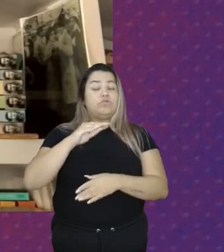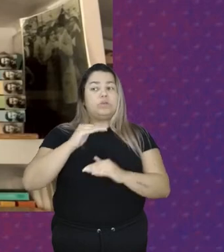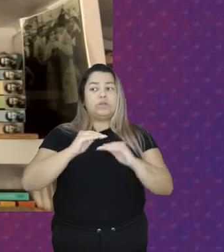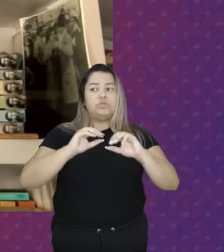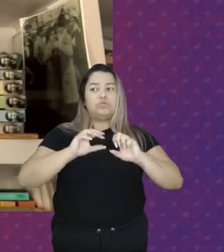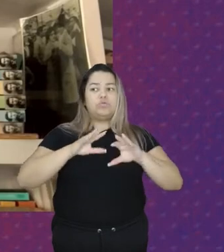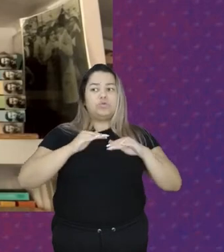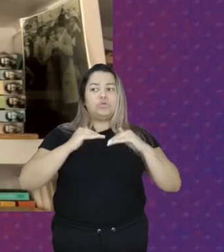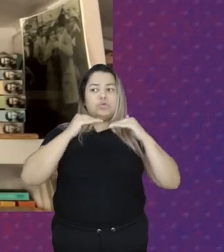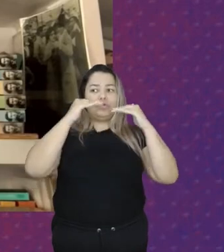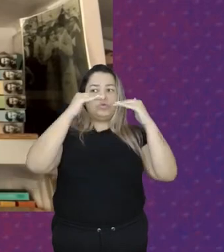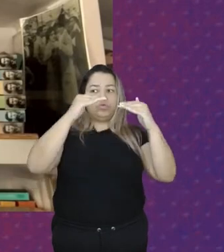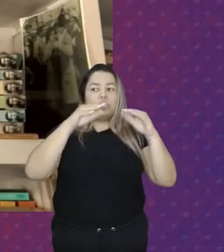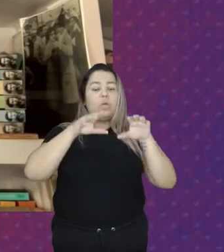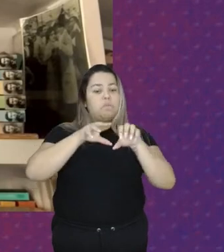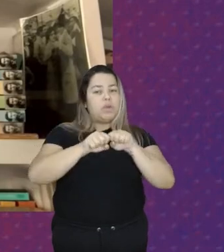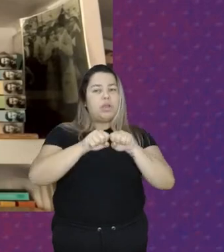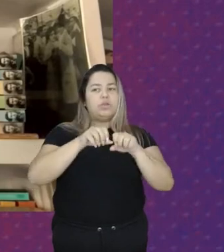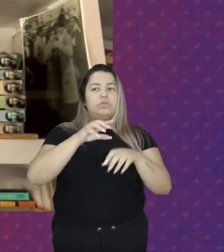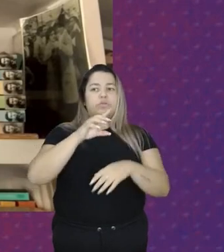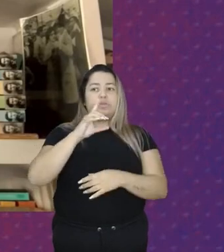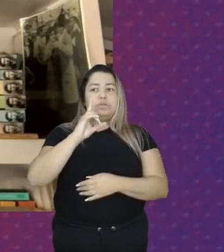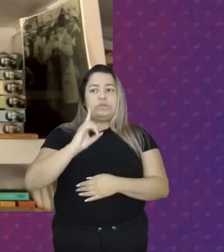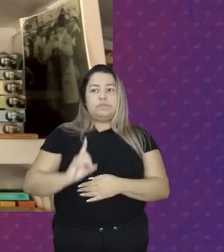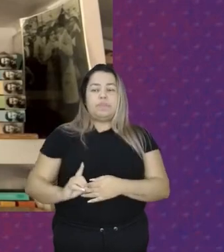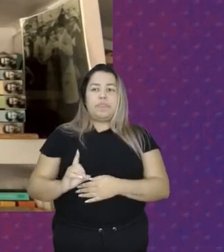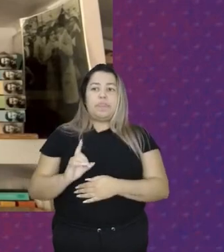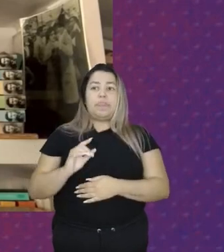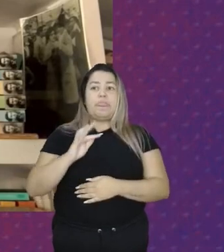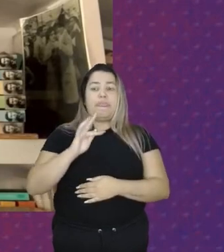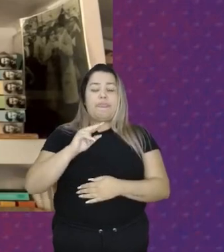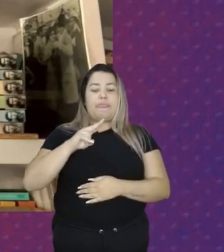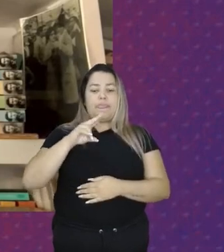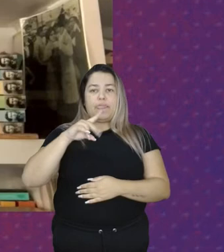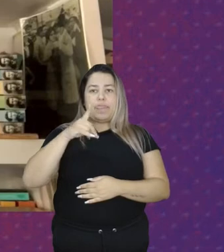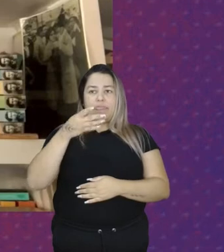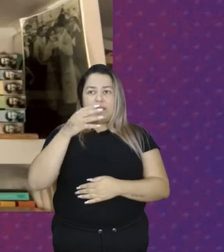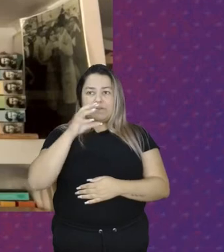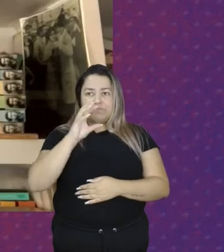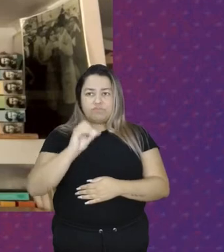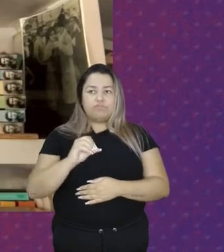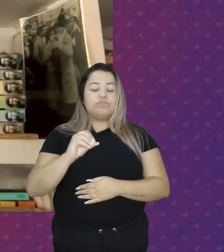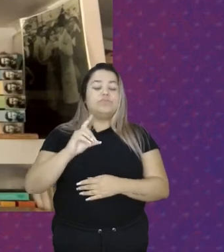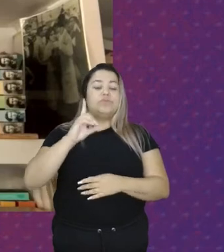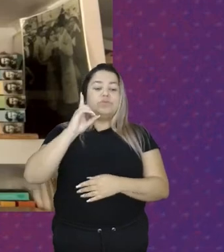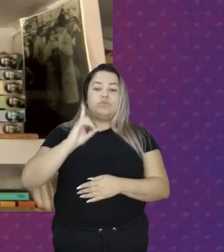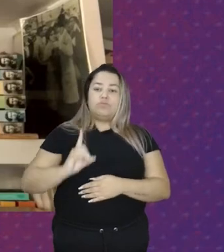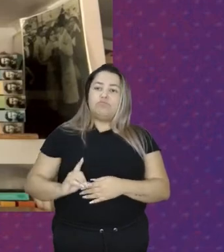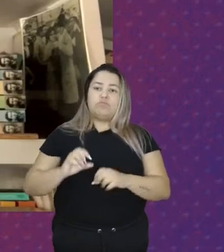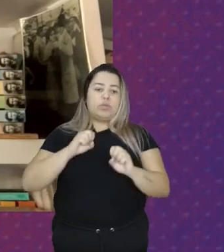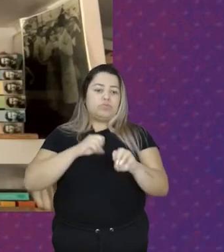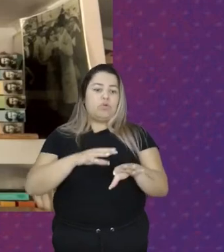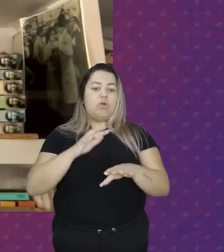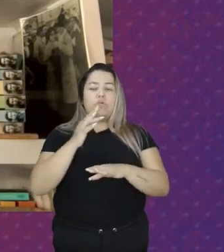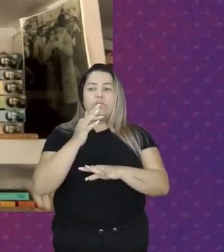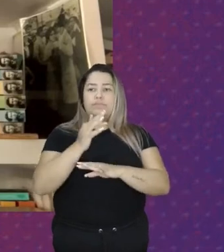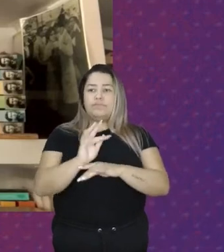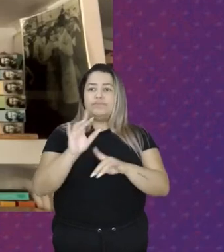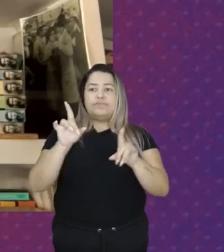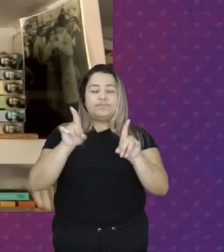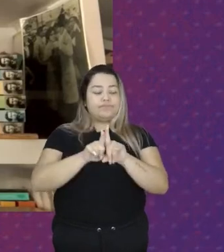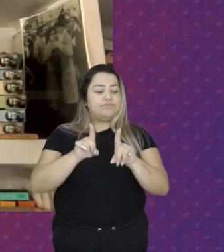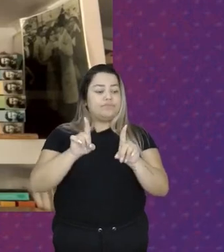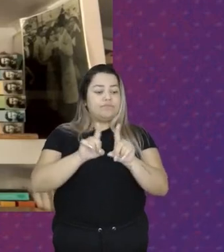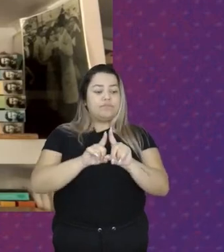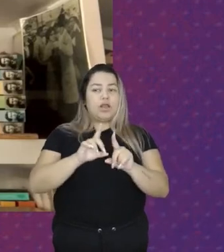superior, fui diretora da Fundação Perseu Abramo, fui diretora da Escola Nacional de Formação, fui membro do